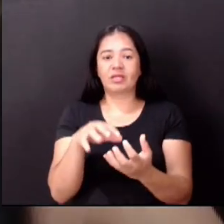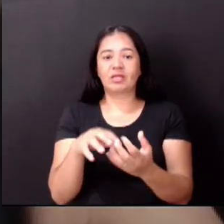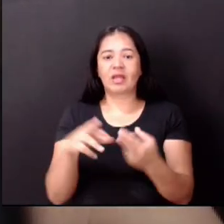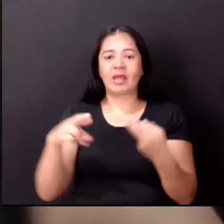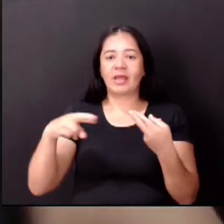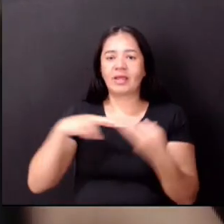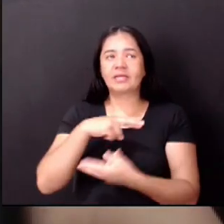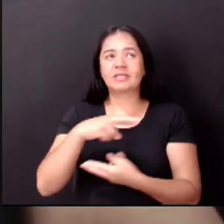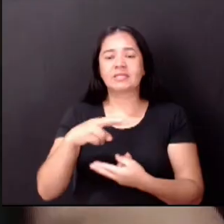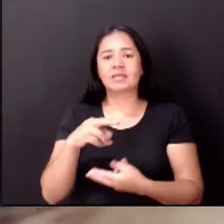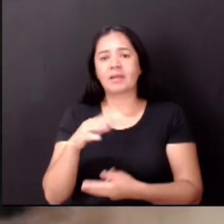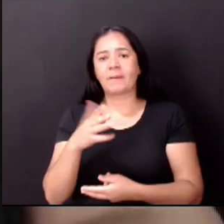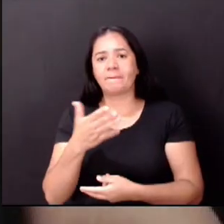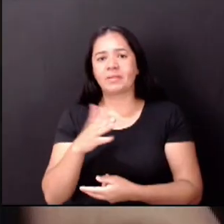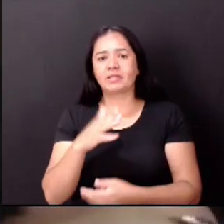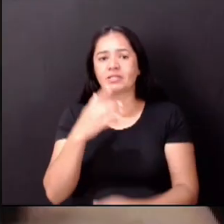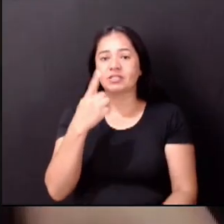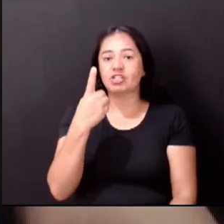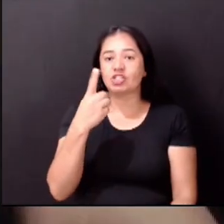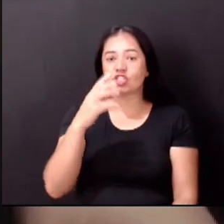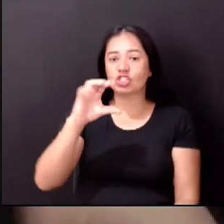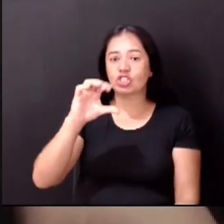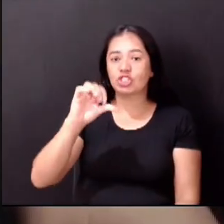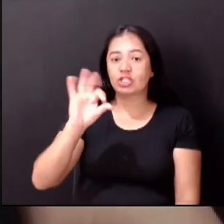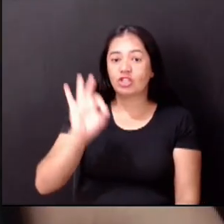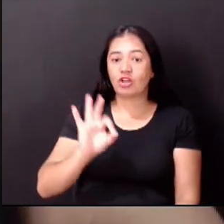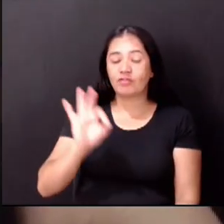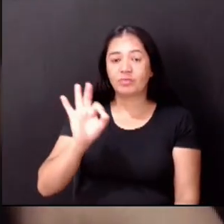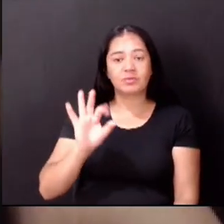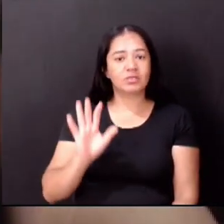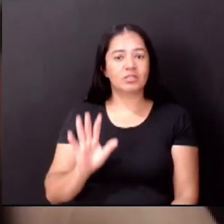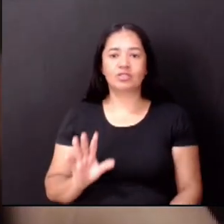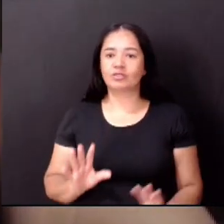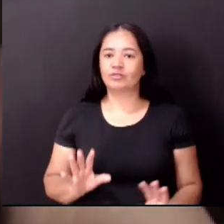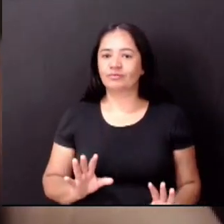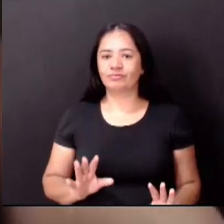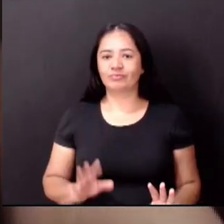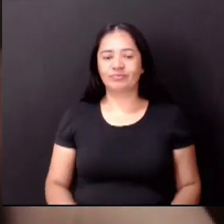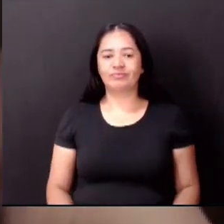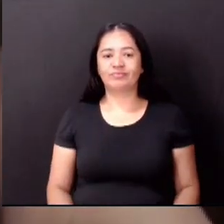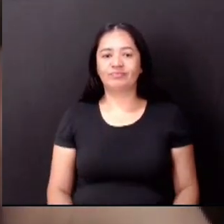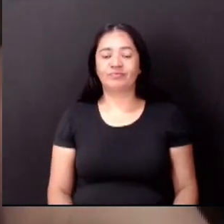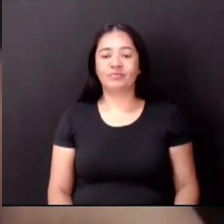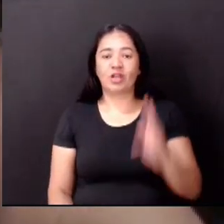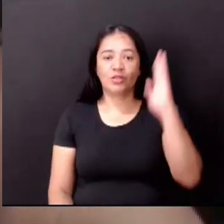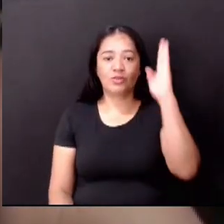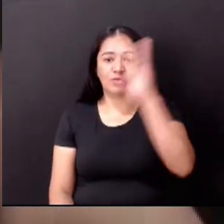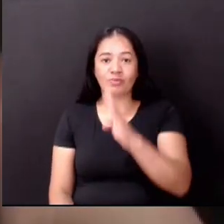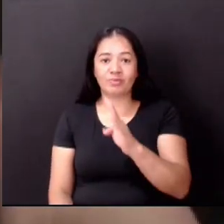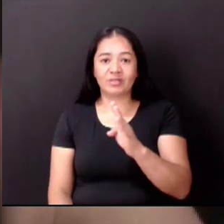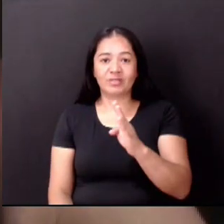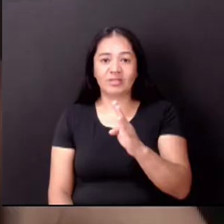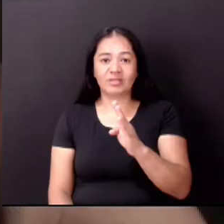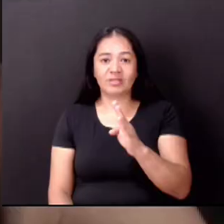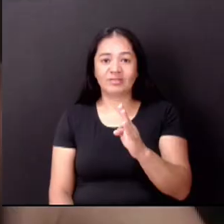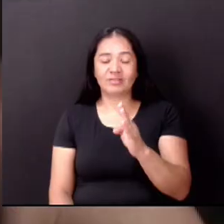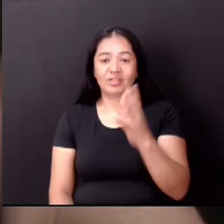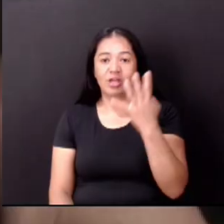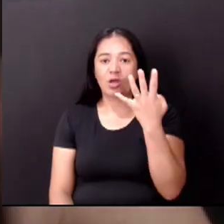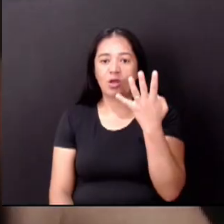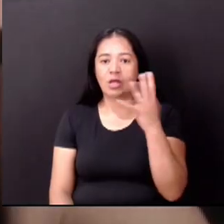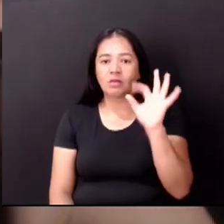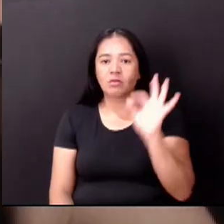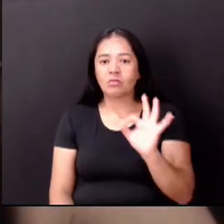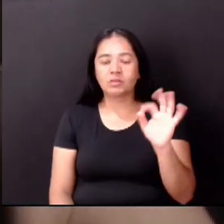de 19% de resíduos sólidos. No Brasil, esse número caiu para 4%